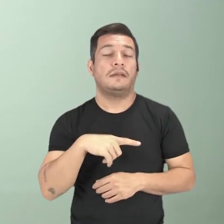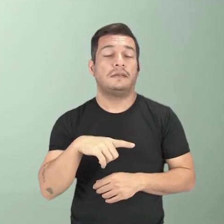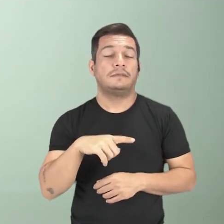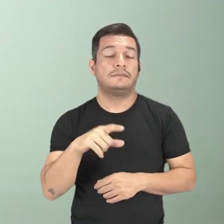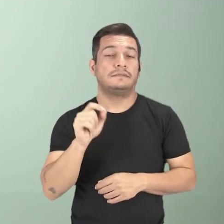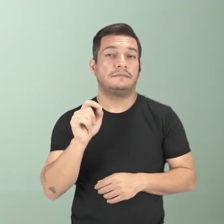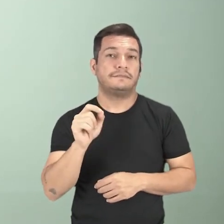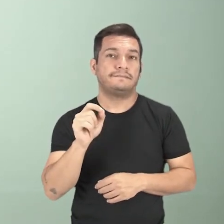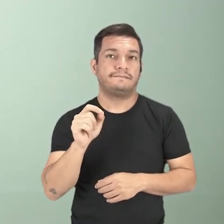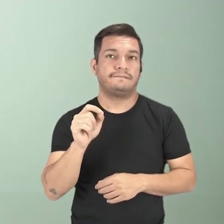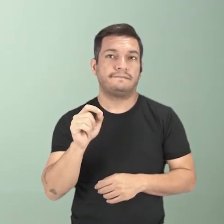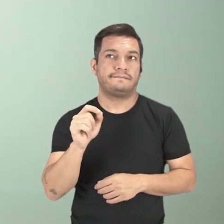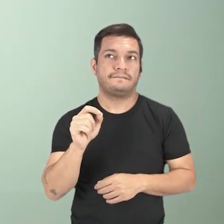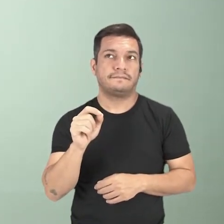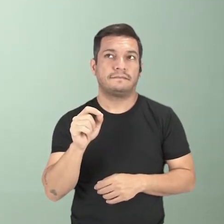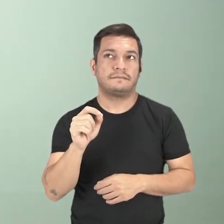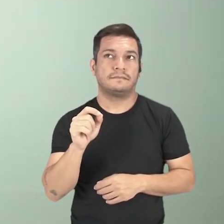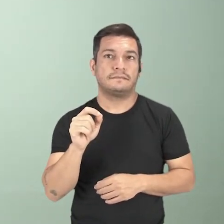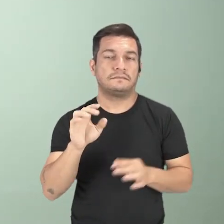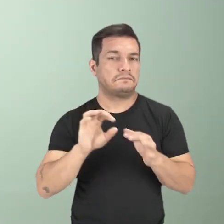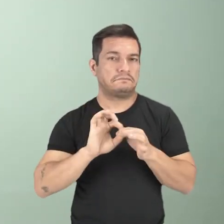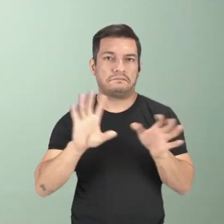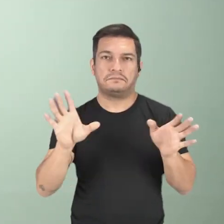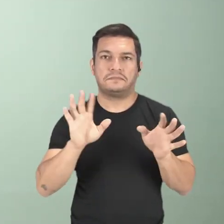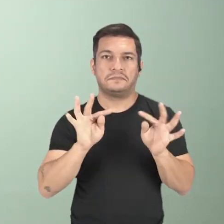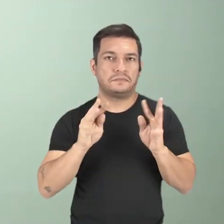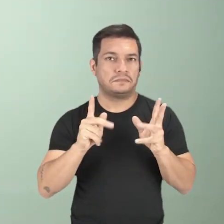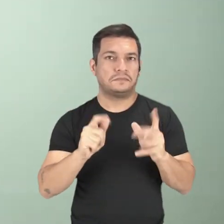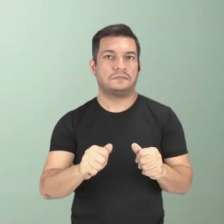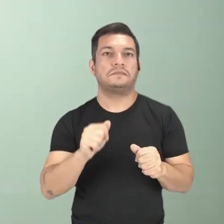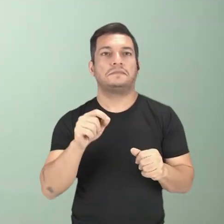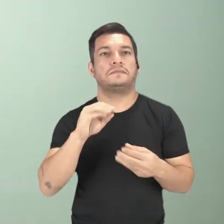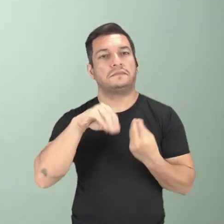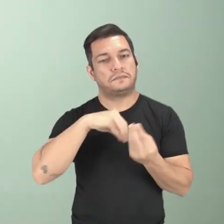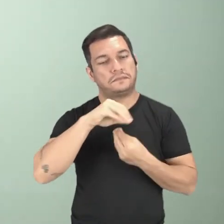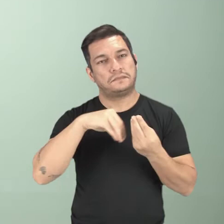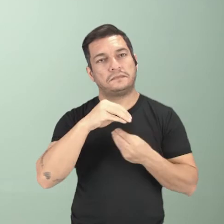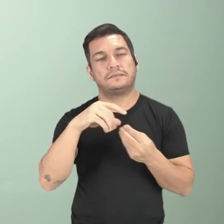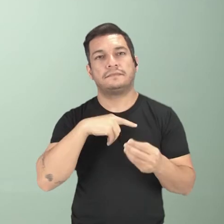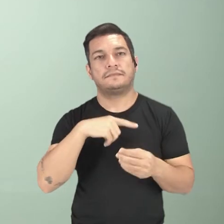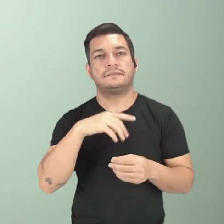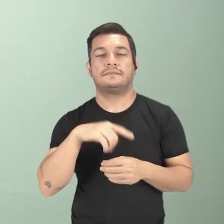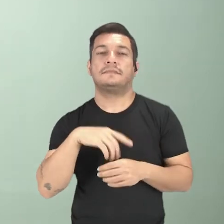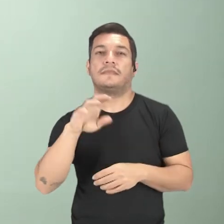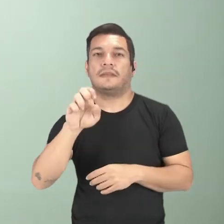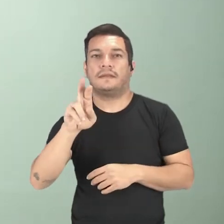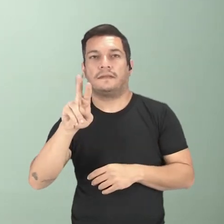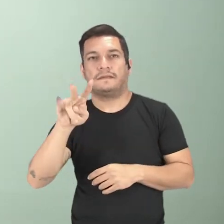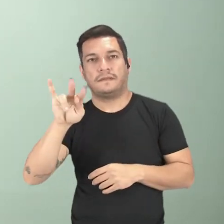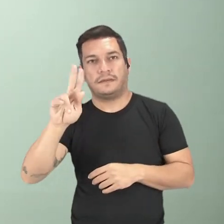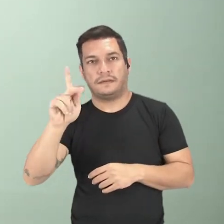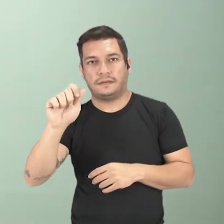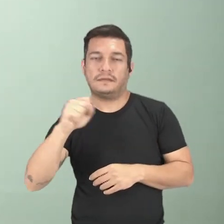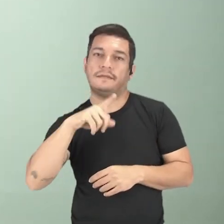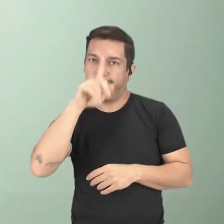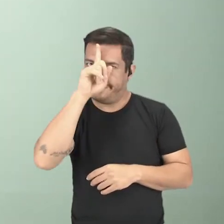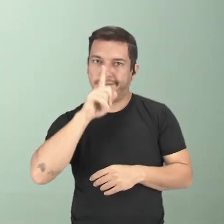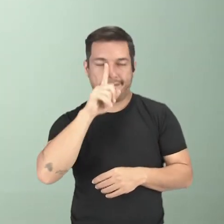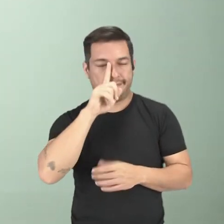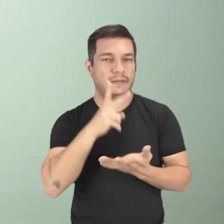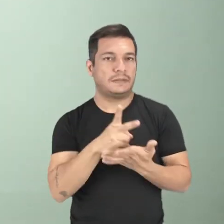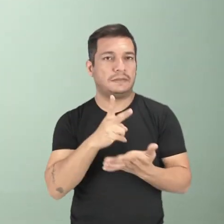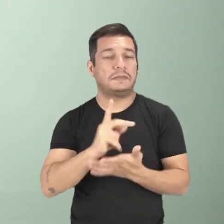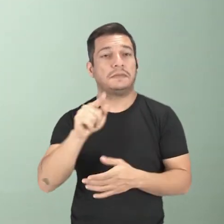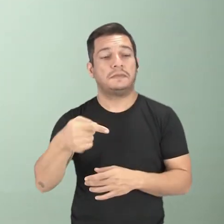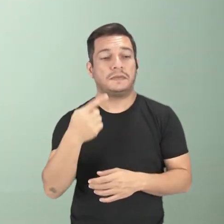ponto que não era independente. Todos os cruzamentos que ele fazia das ervilhas davam amarelo. E depois